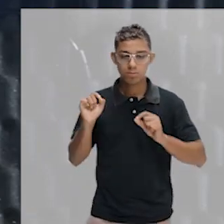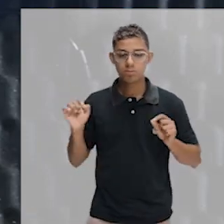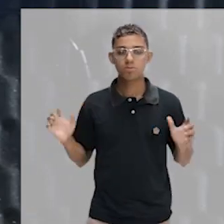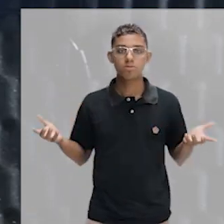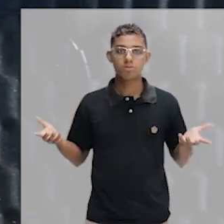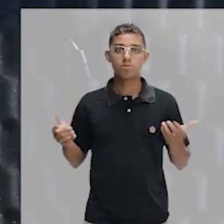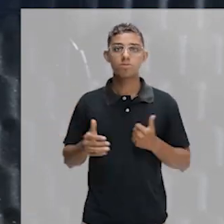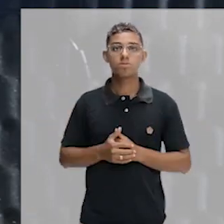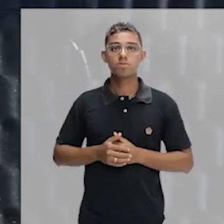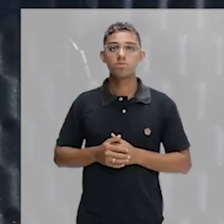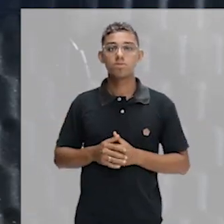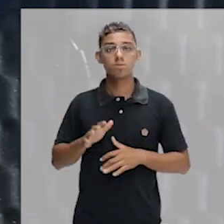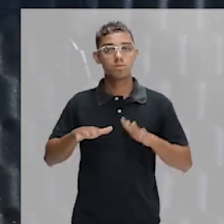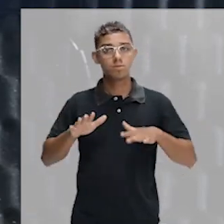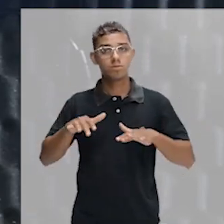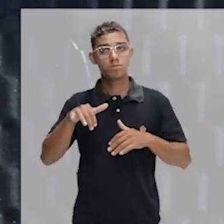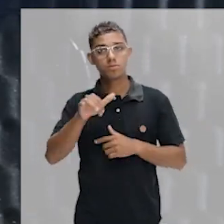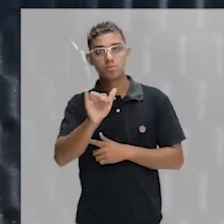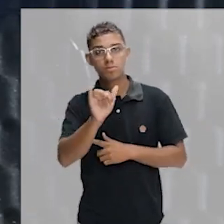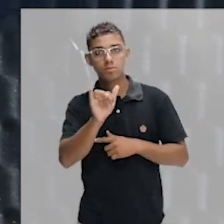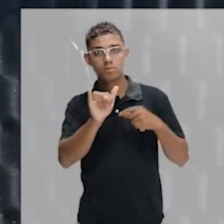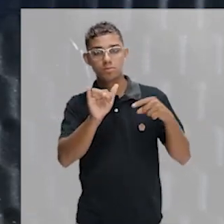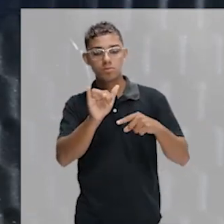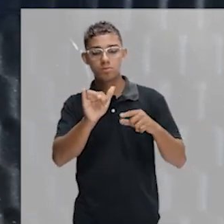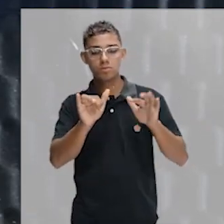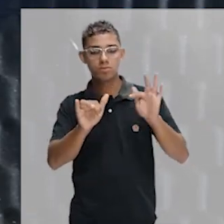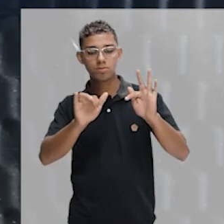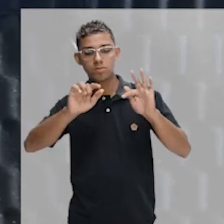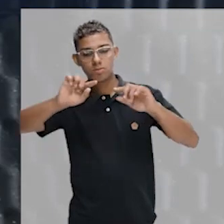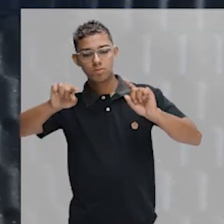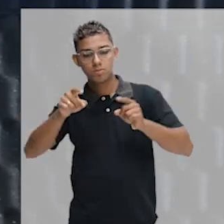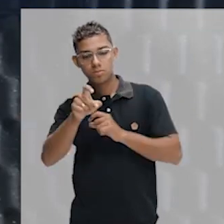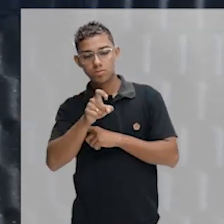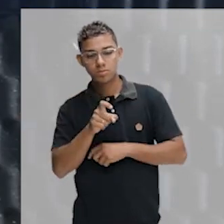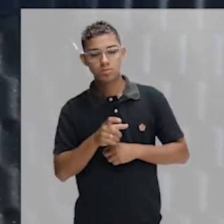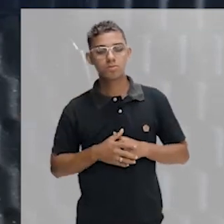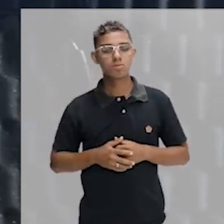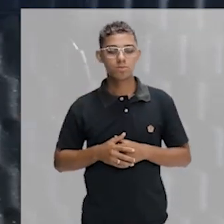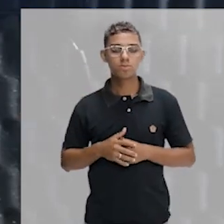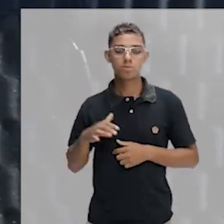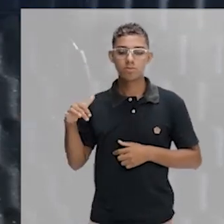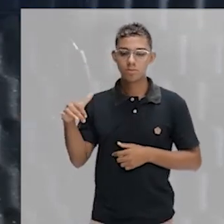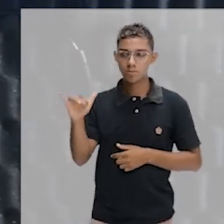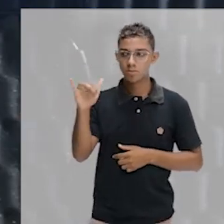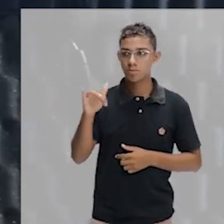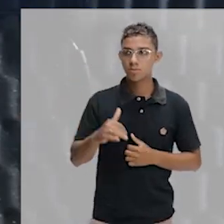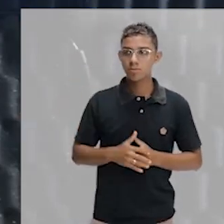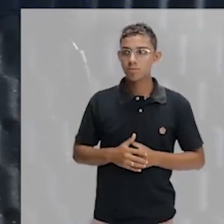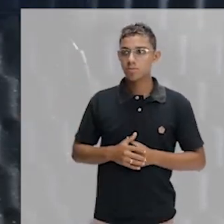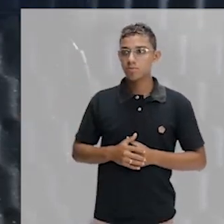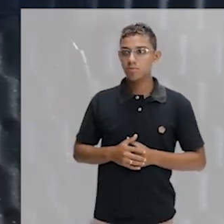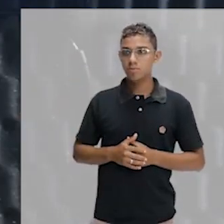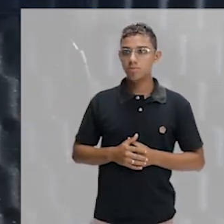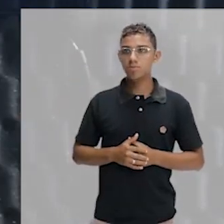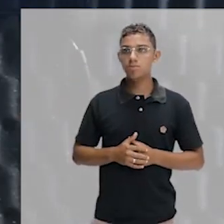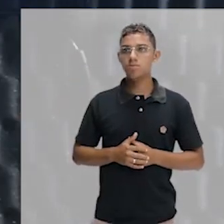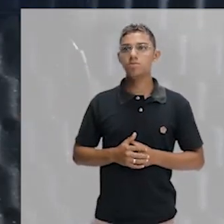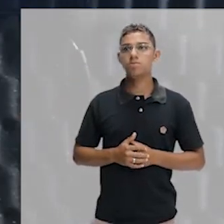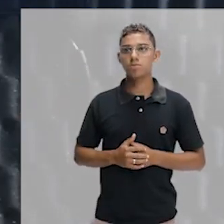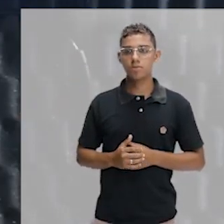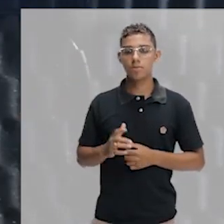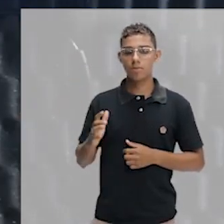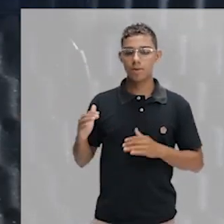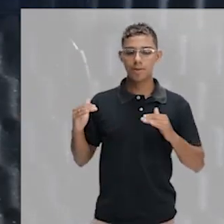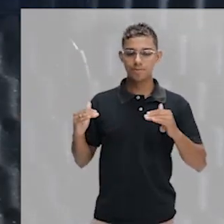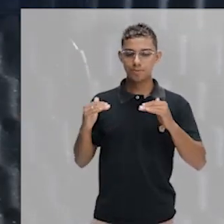a do Y às vezes aparece f de x e para que você não confunda coloca logo direto Y porque aí você já sabe o par ordenado os valores